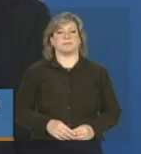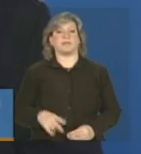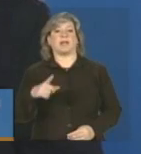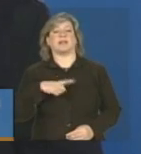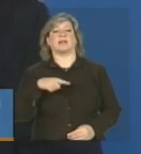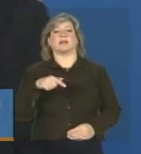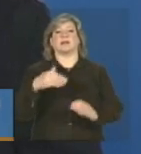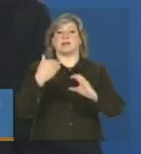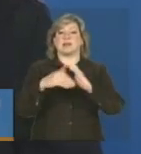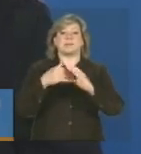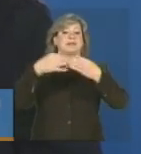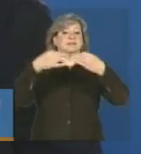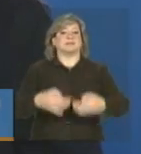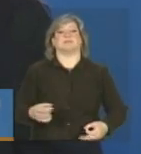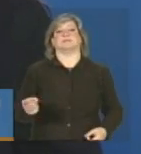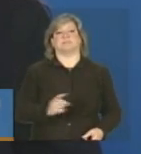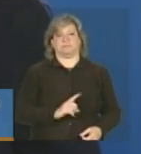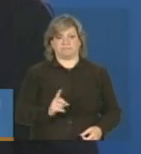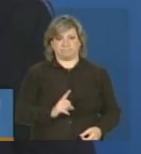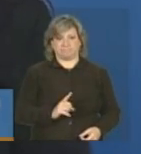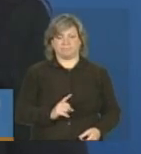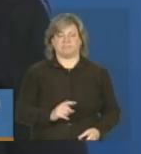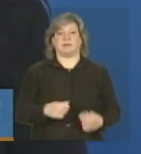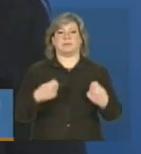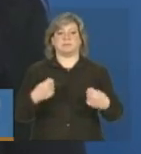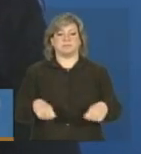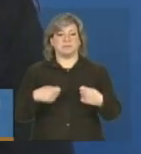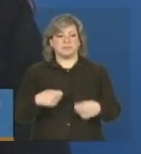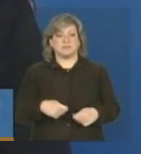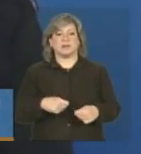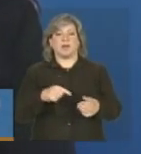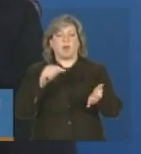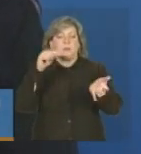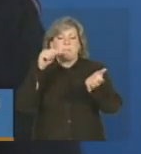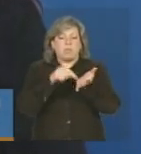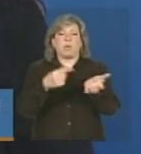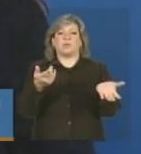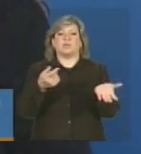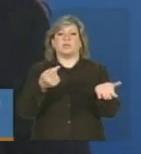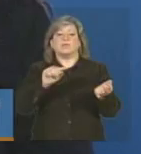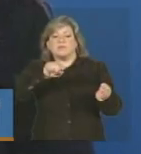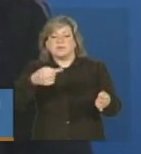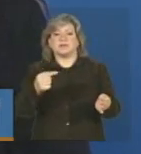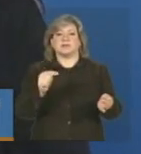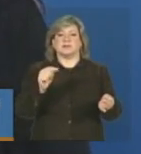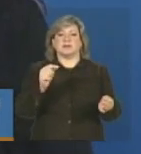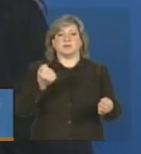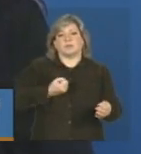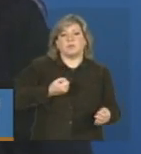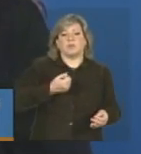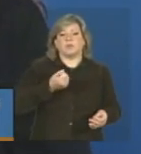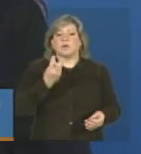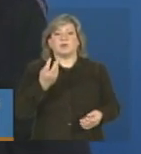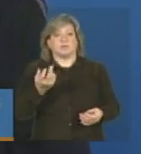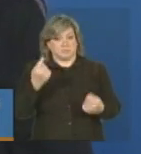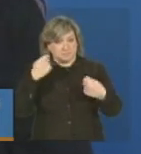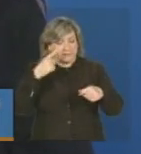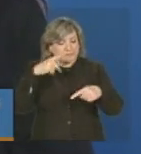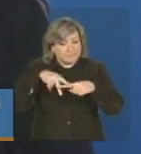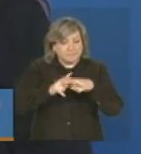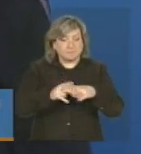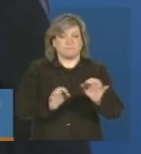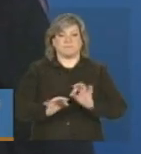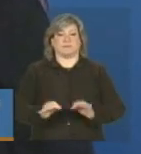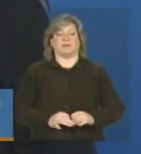e-mail não está correto lá. Às vezes falta ter um ponto a mais, uma letrinha a mais, que às vezes a gente vai lá conferir e não percebe. E